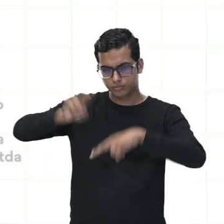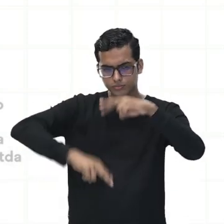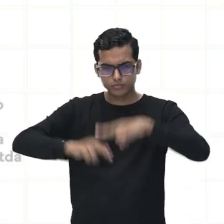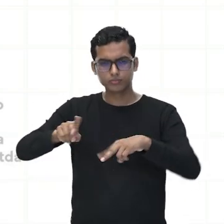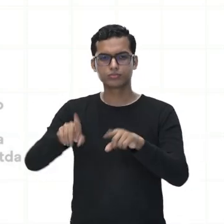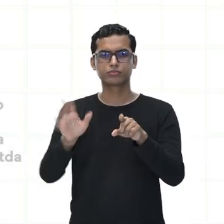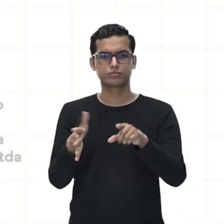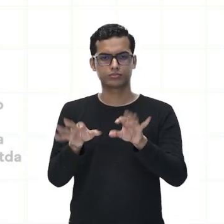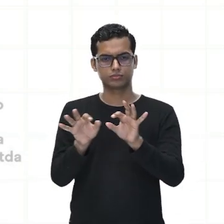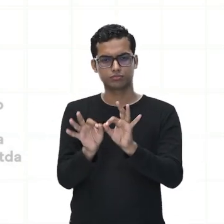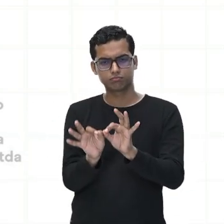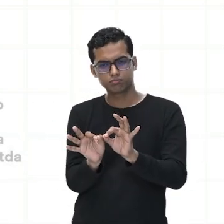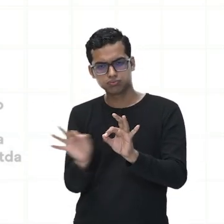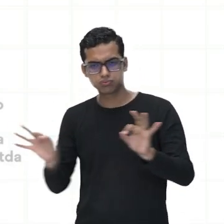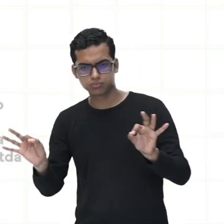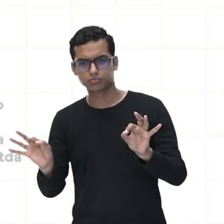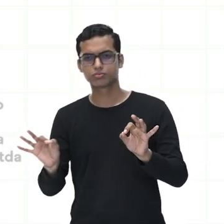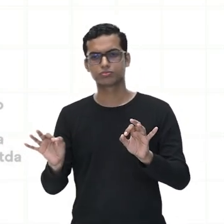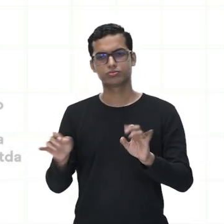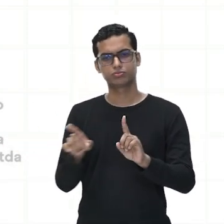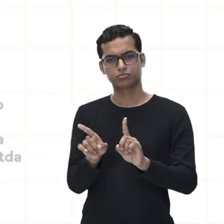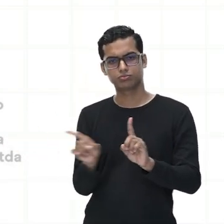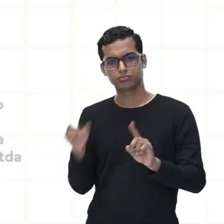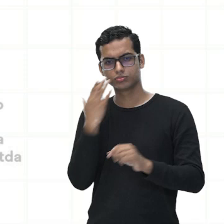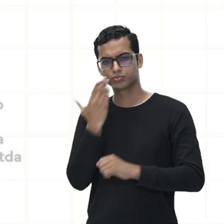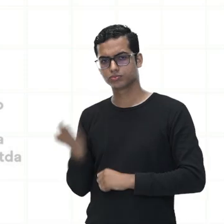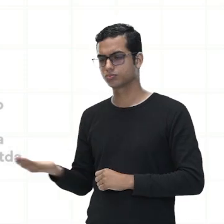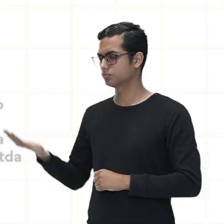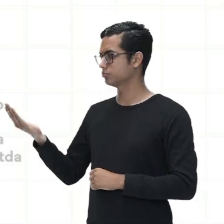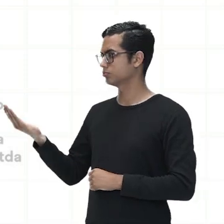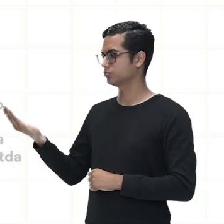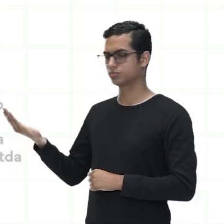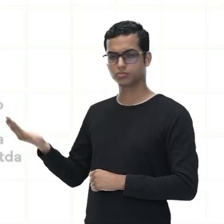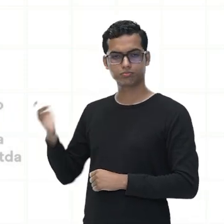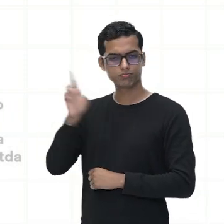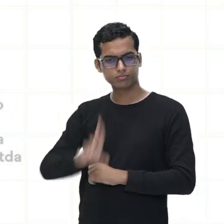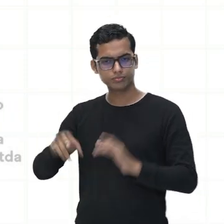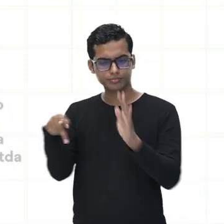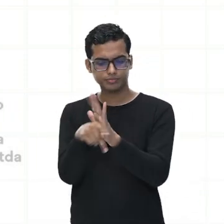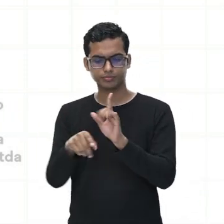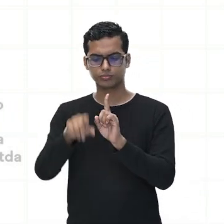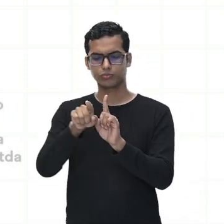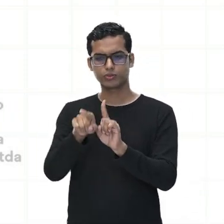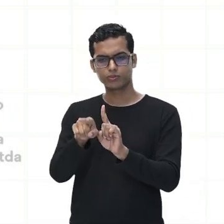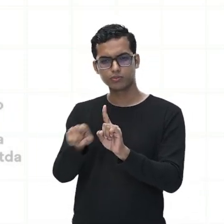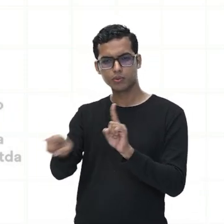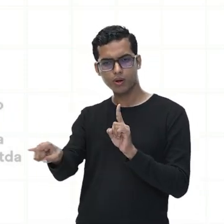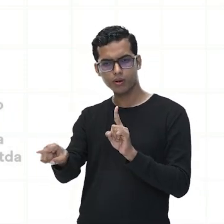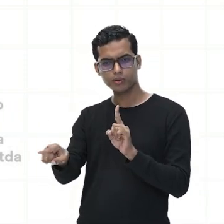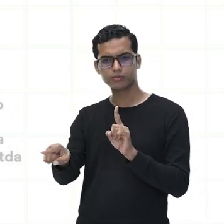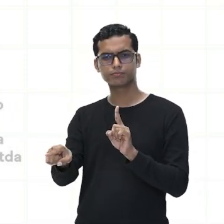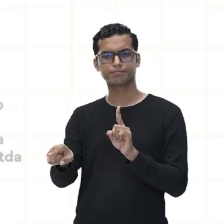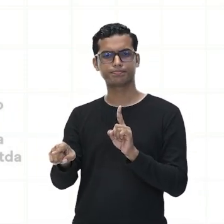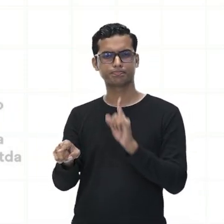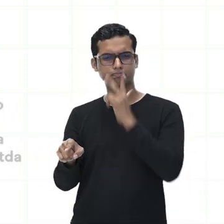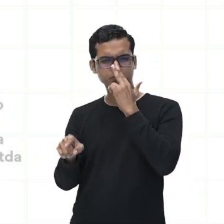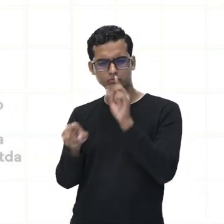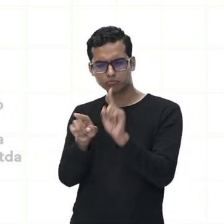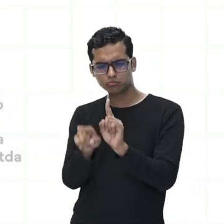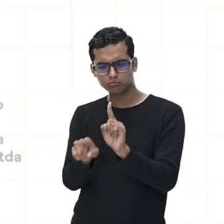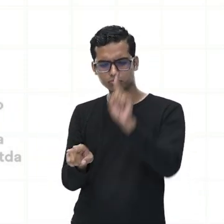sombra. Então, a utilização do gnomo por essas civilizações